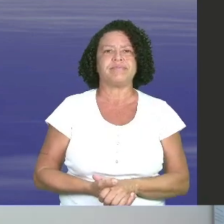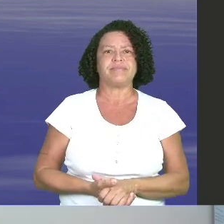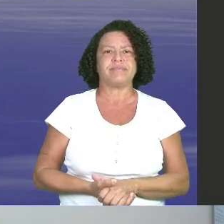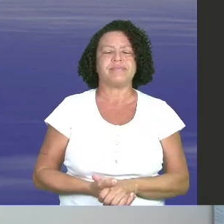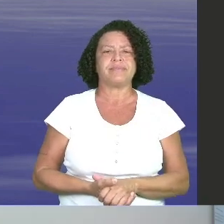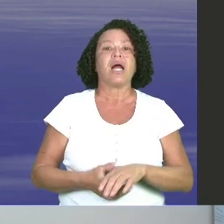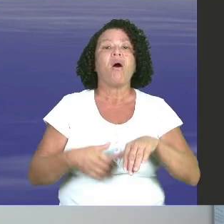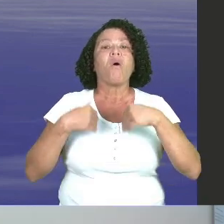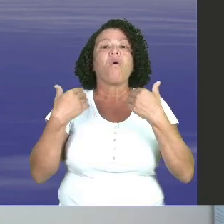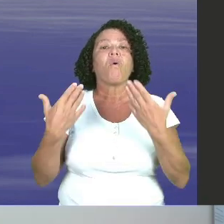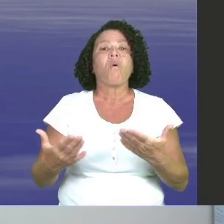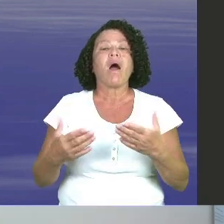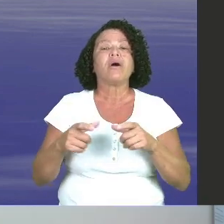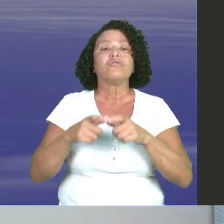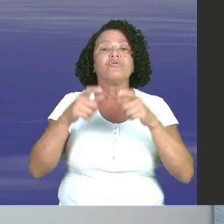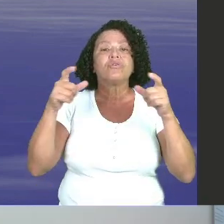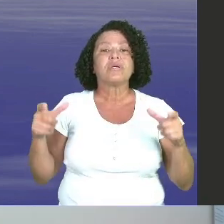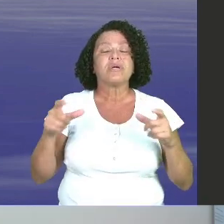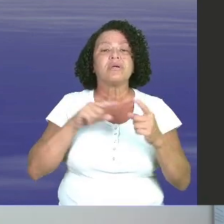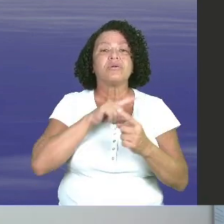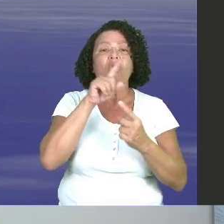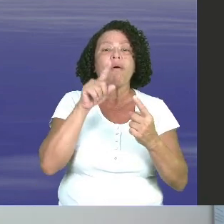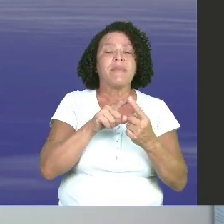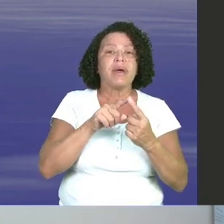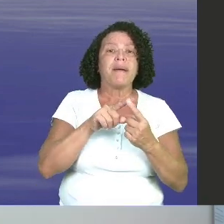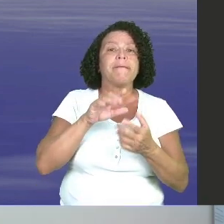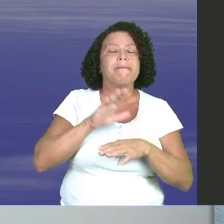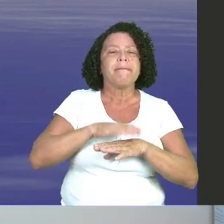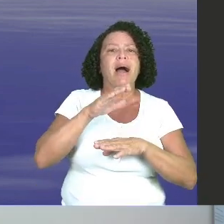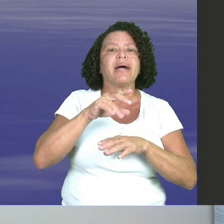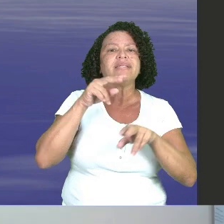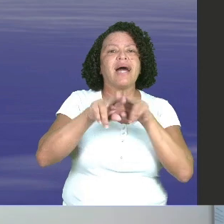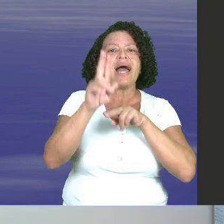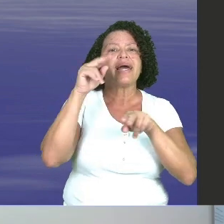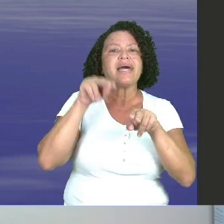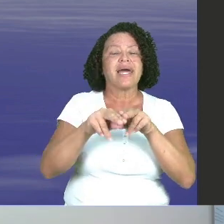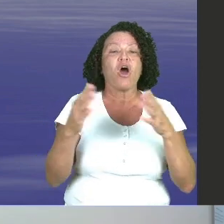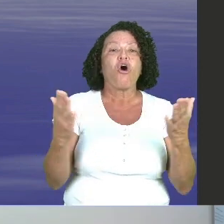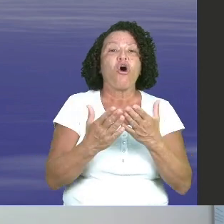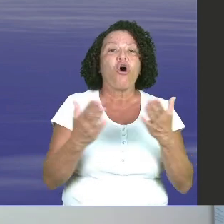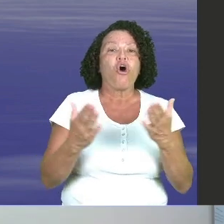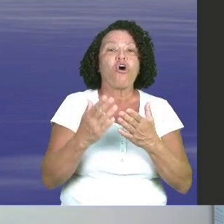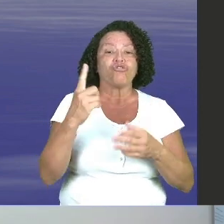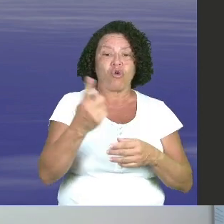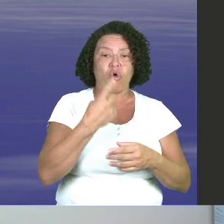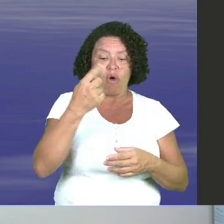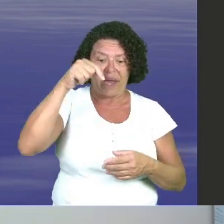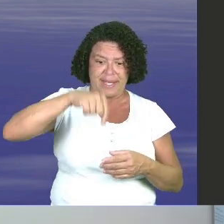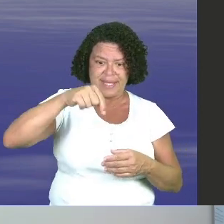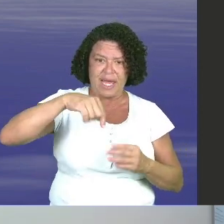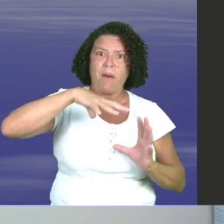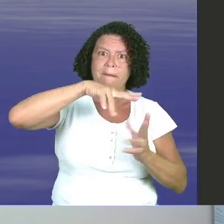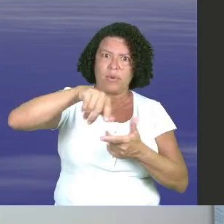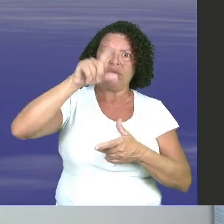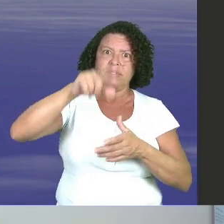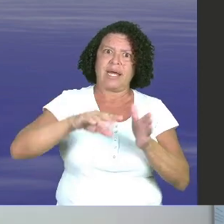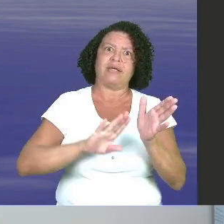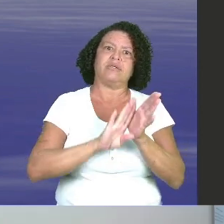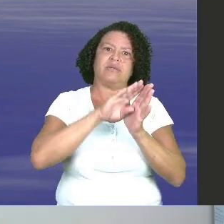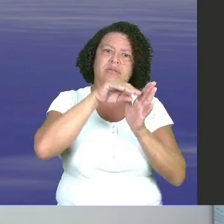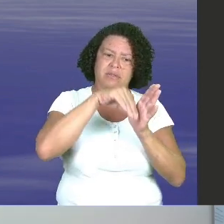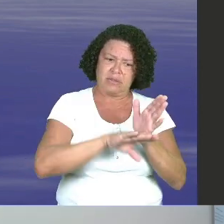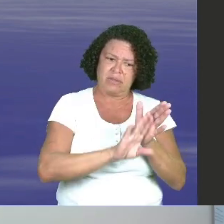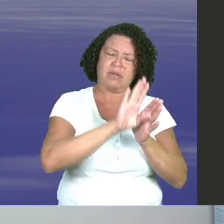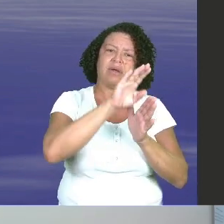Quais são os grandes objetivos da reencarnação? Hoje, como estamos no mundo de provas e expiação, um dos